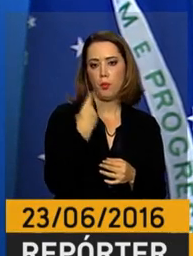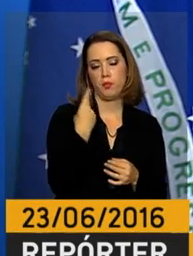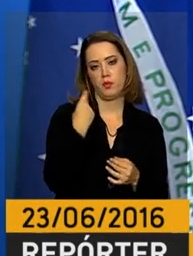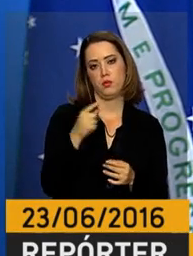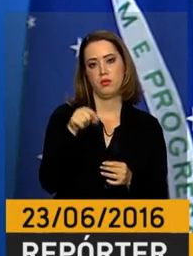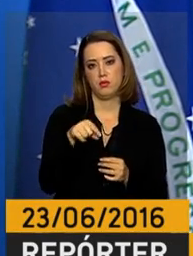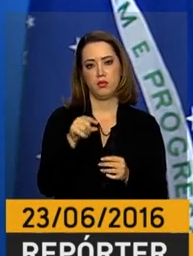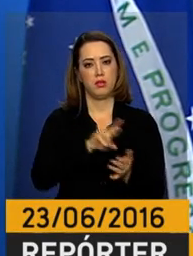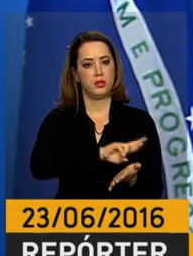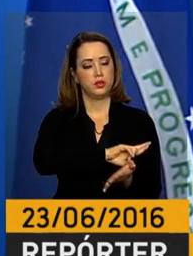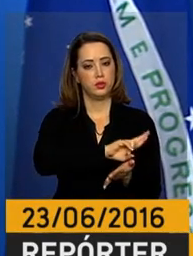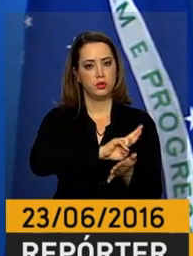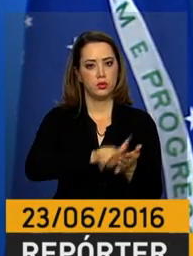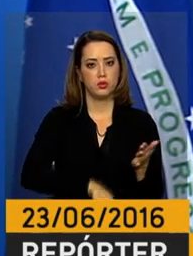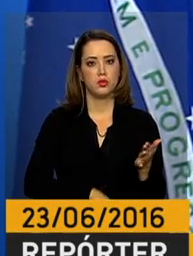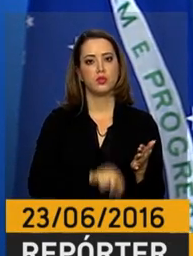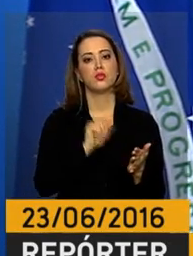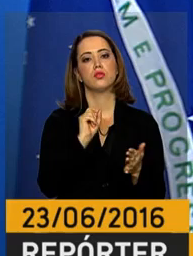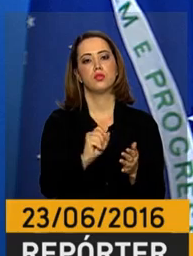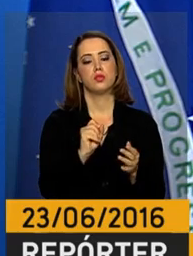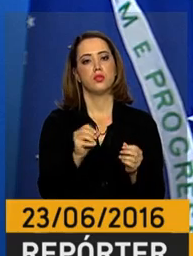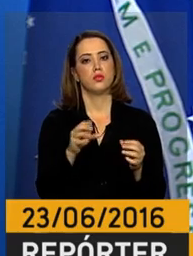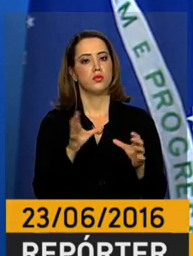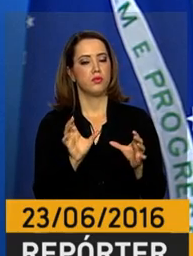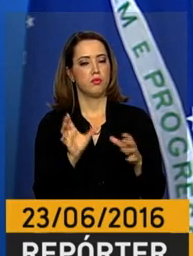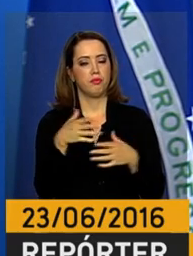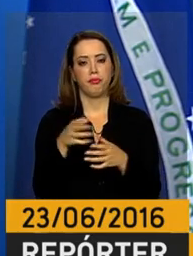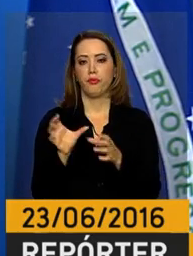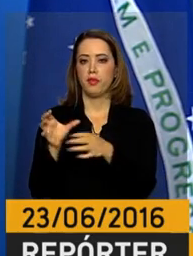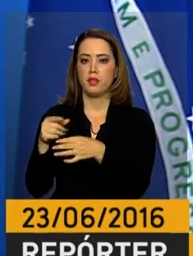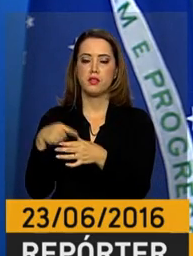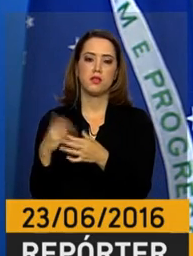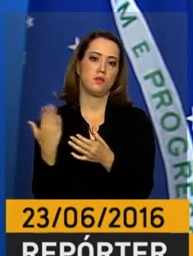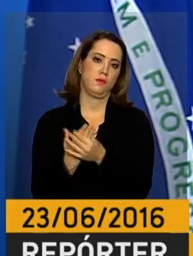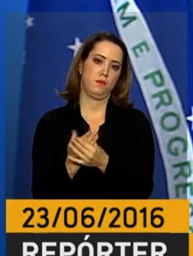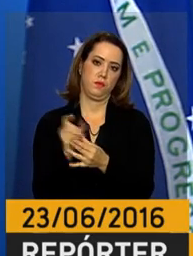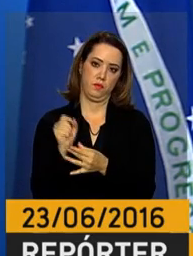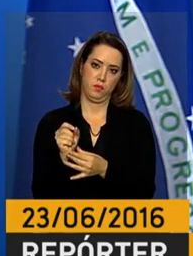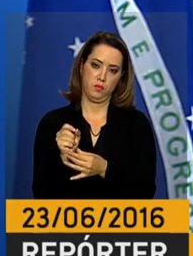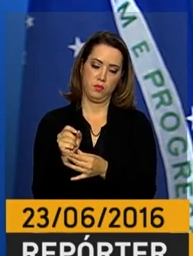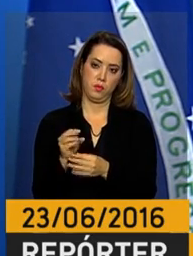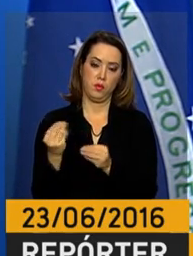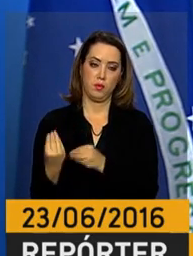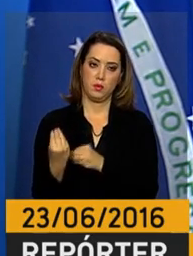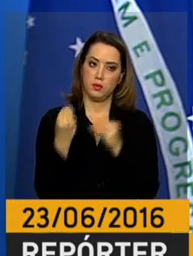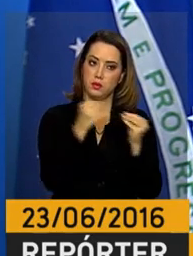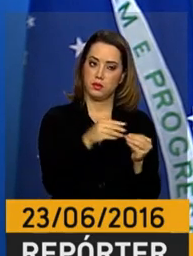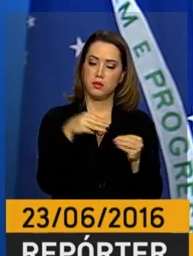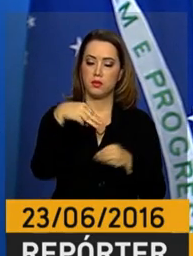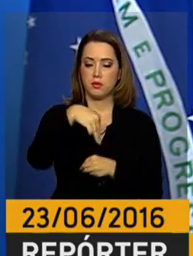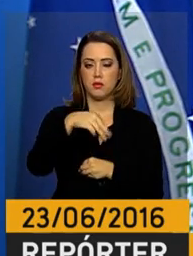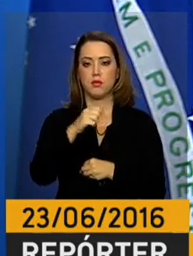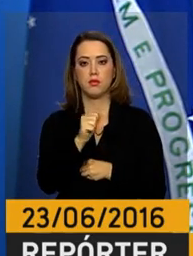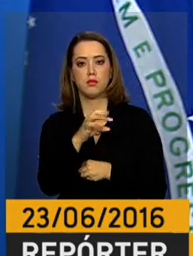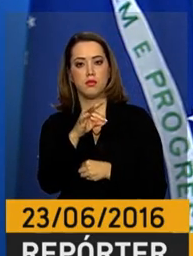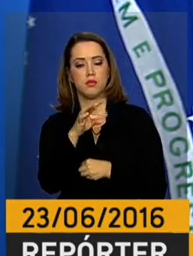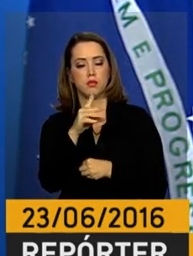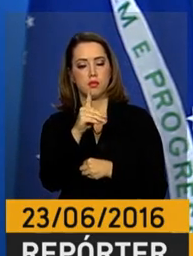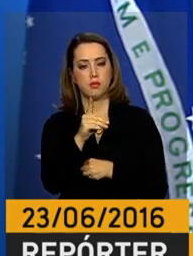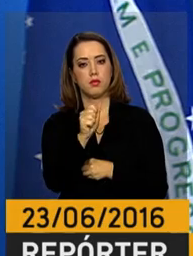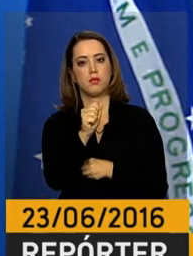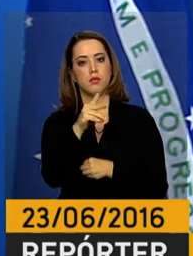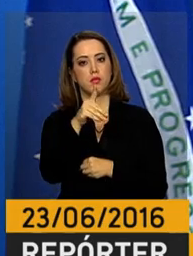tipologia de tutela é que a opção de conferir ao mandado de injunção o perfil normativo